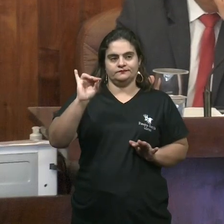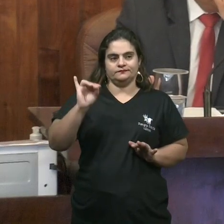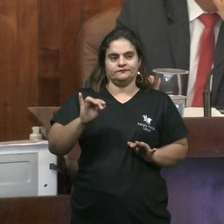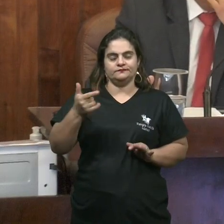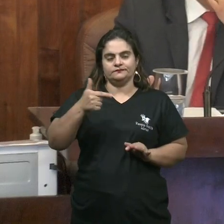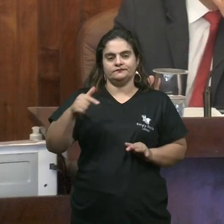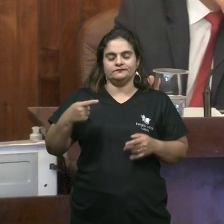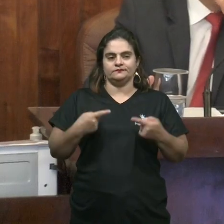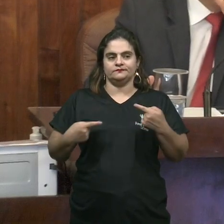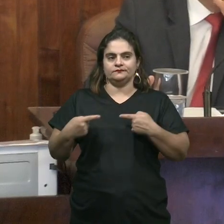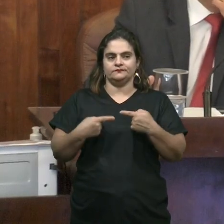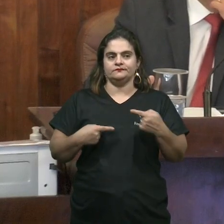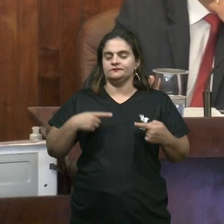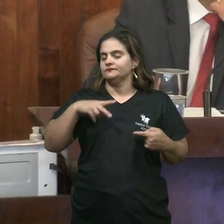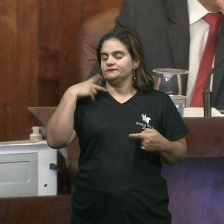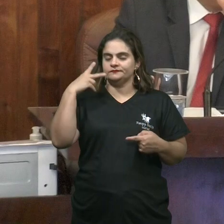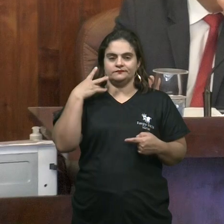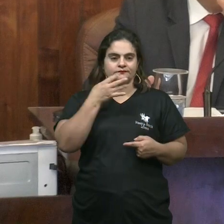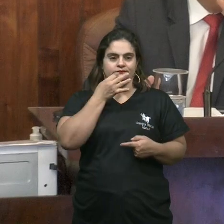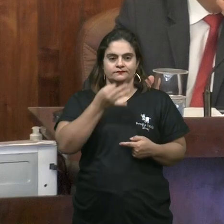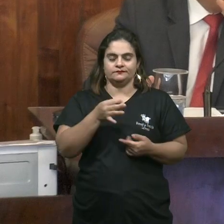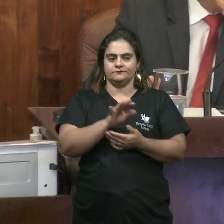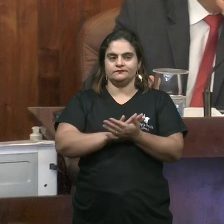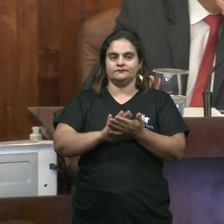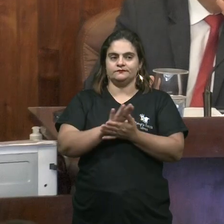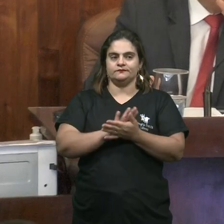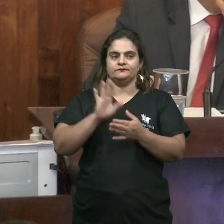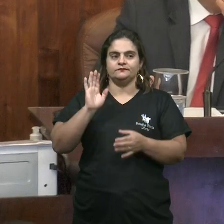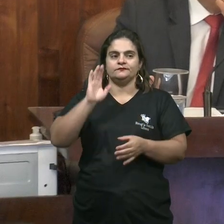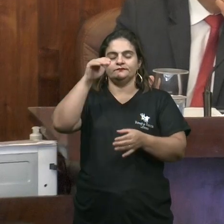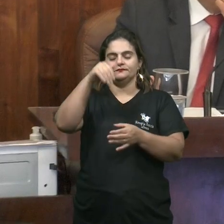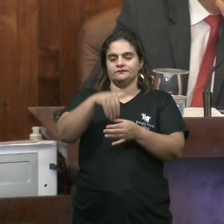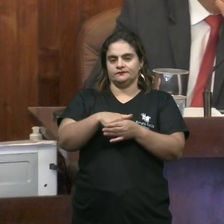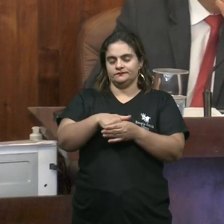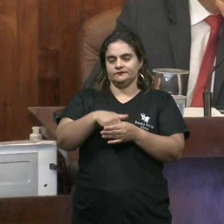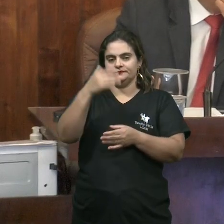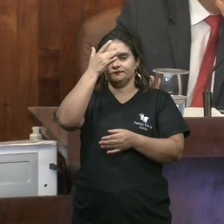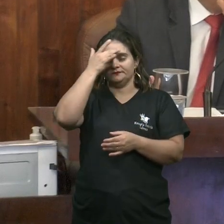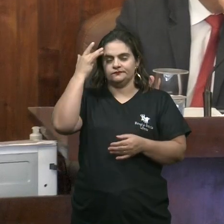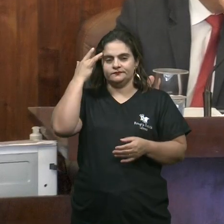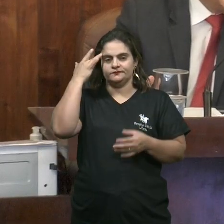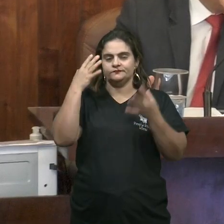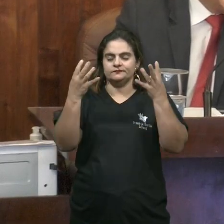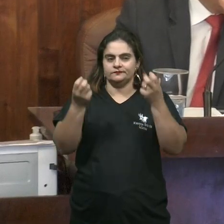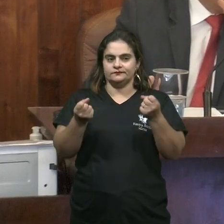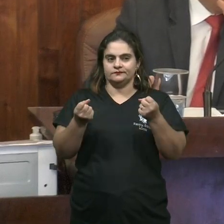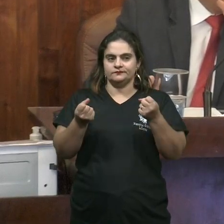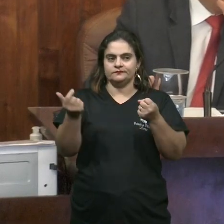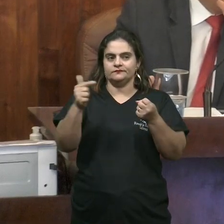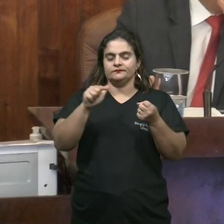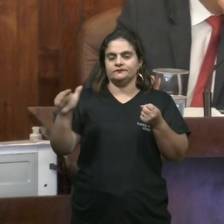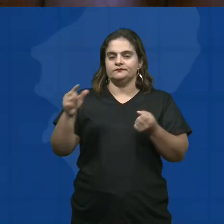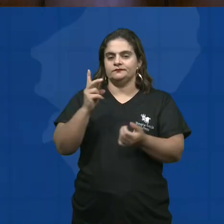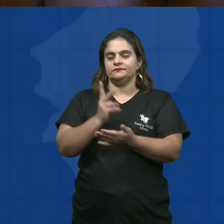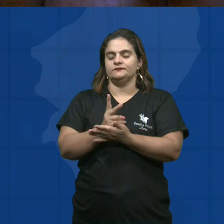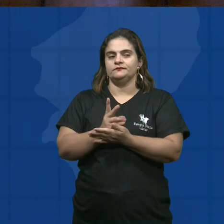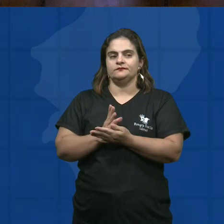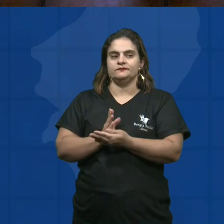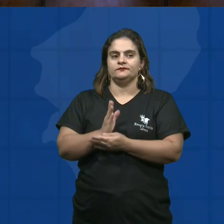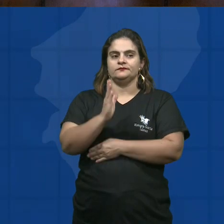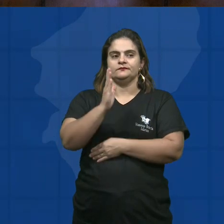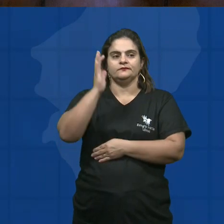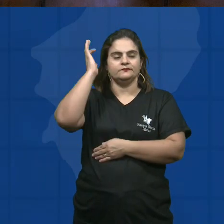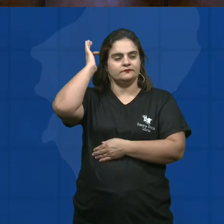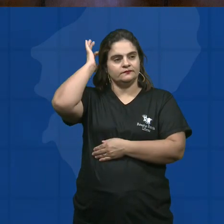Continua a discussão, não havendo mais vereadores inscritos, está em votação, os vereadores que estão favoráveis, permaneçam como se encontram,